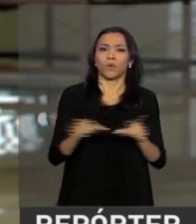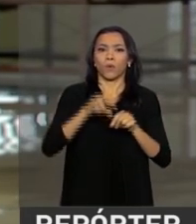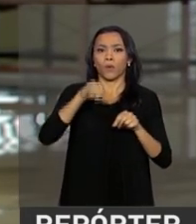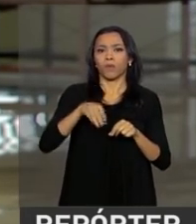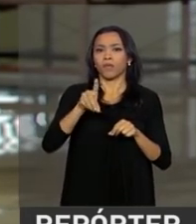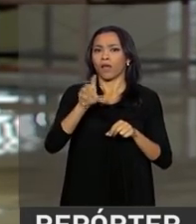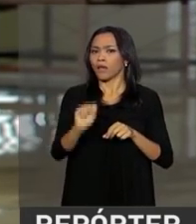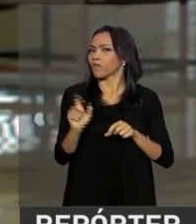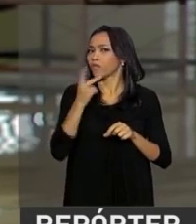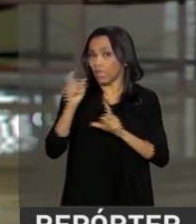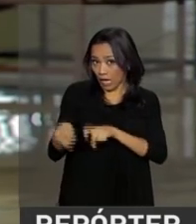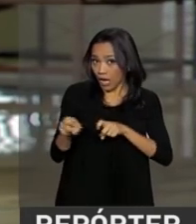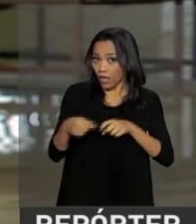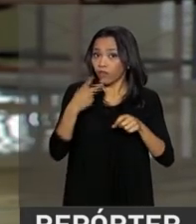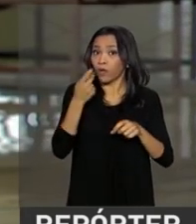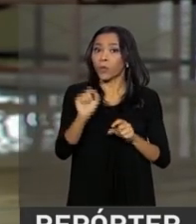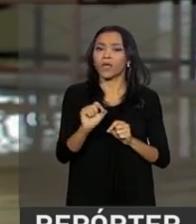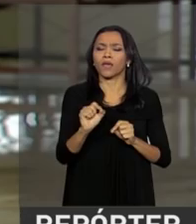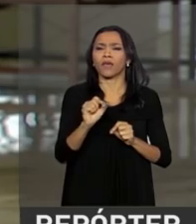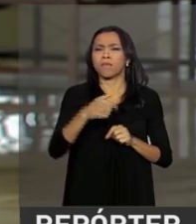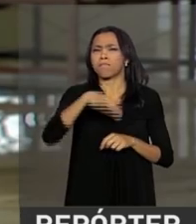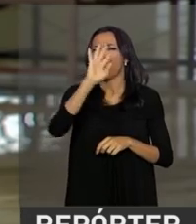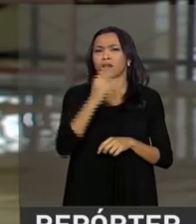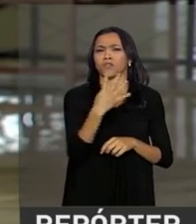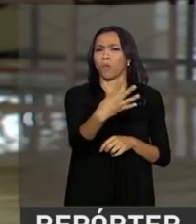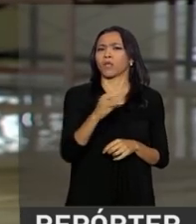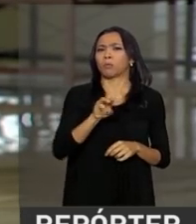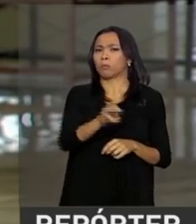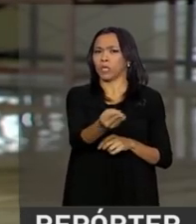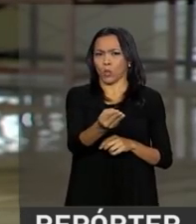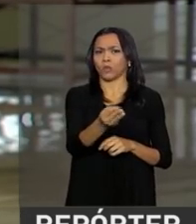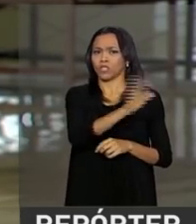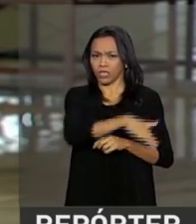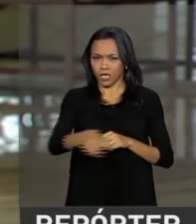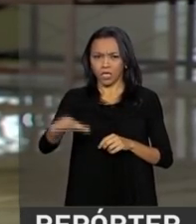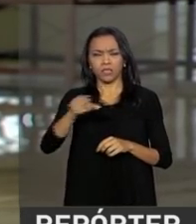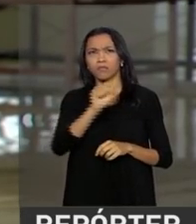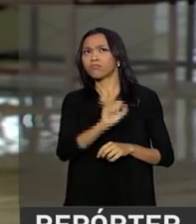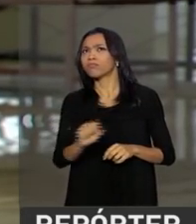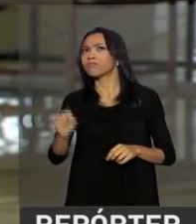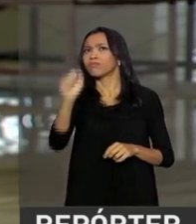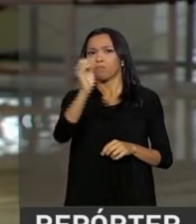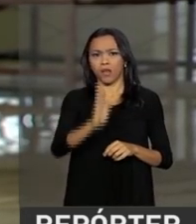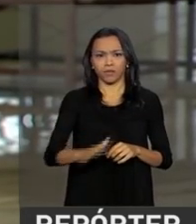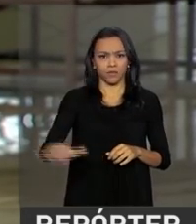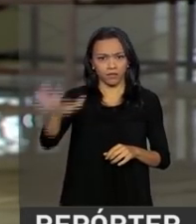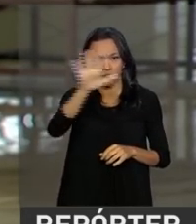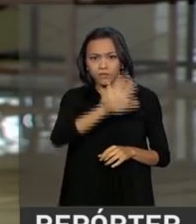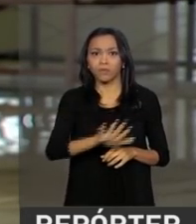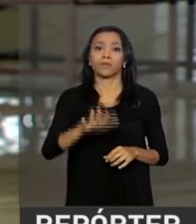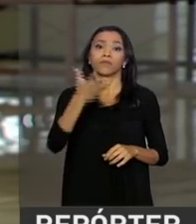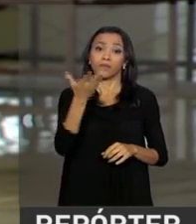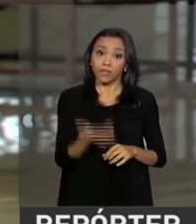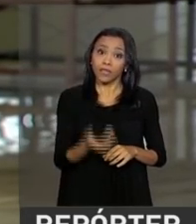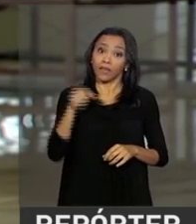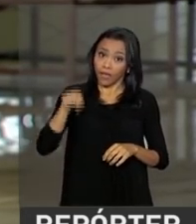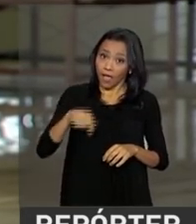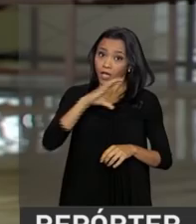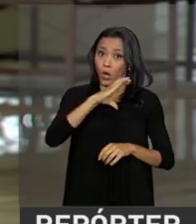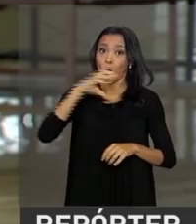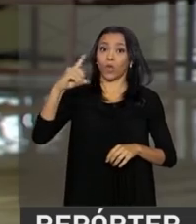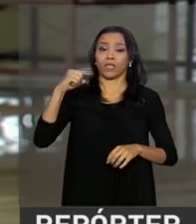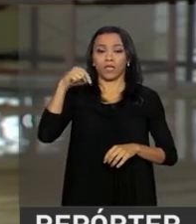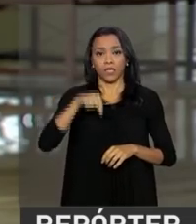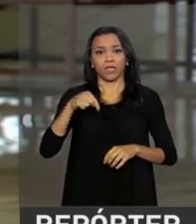Agrário, o objetivo é atender mais de 4 milhões de crianças em todo o país. O Ministério do Desenvolvimento Social e Agrário, que coordena